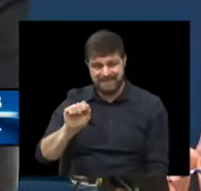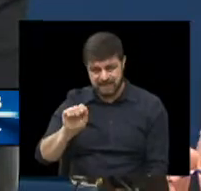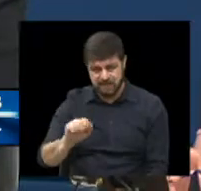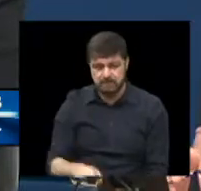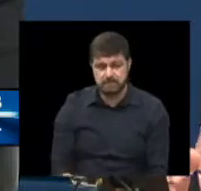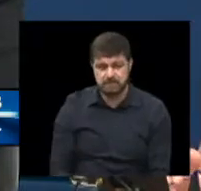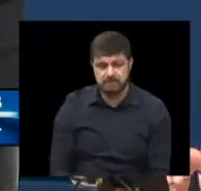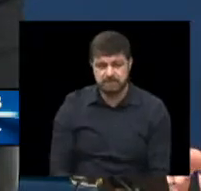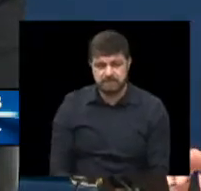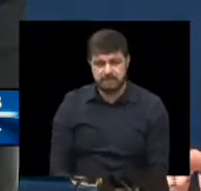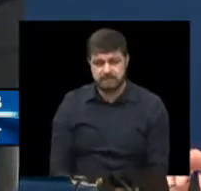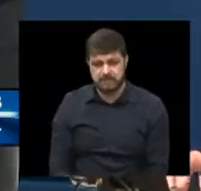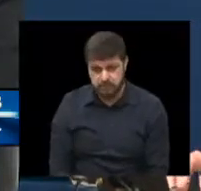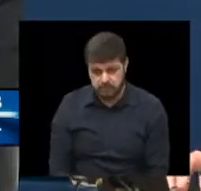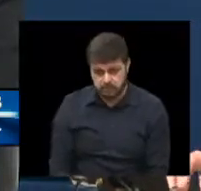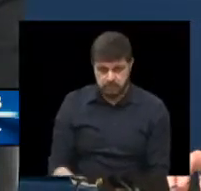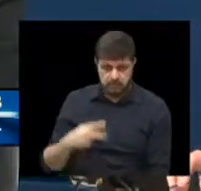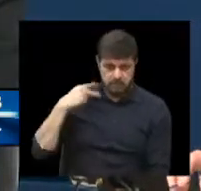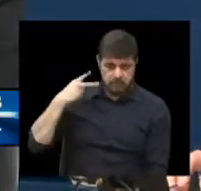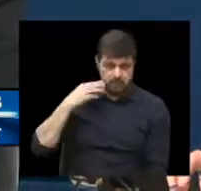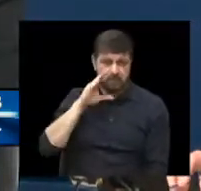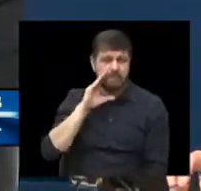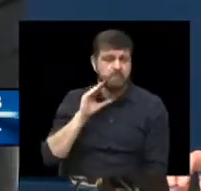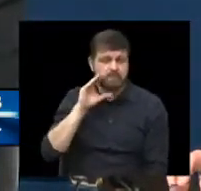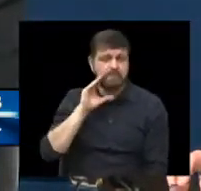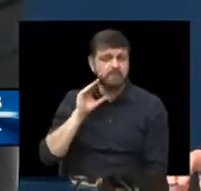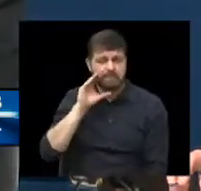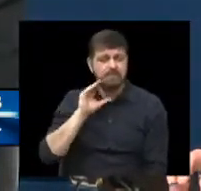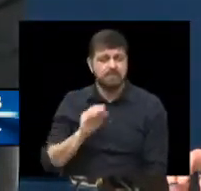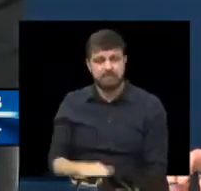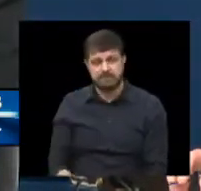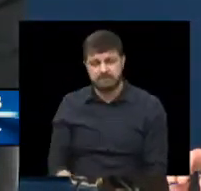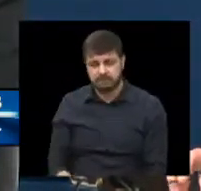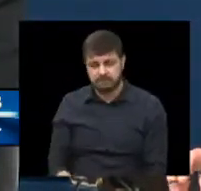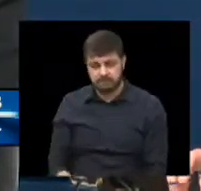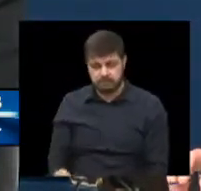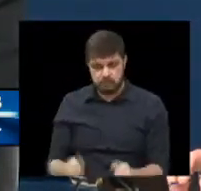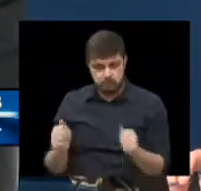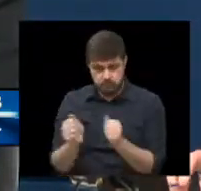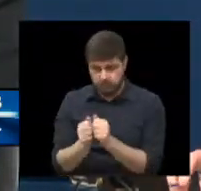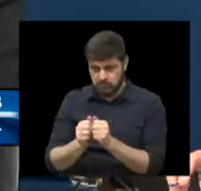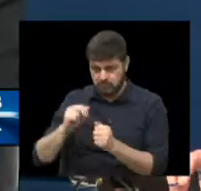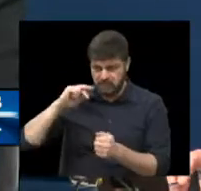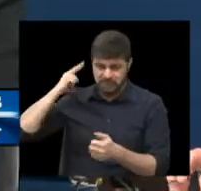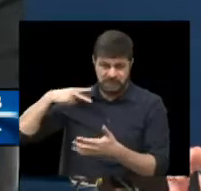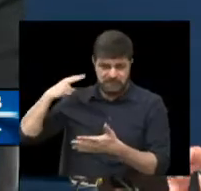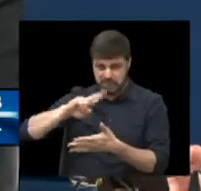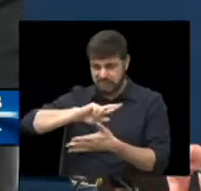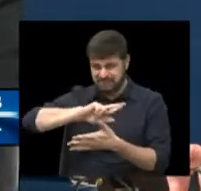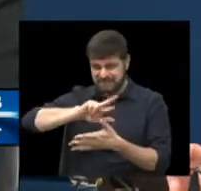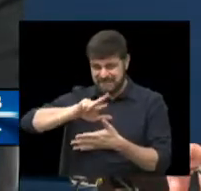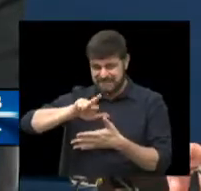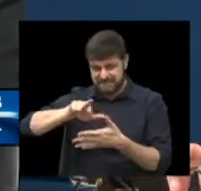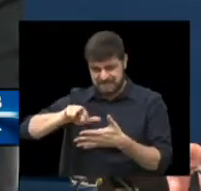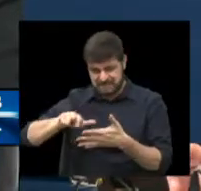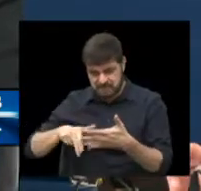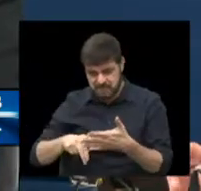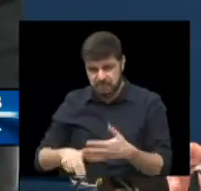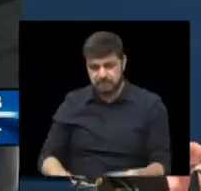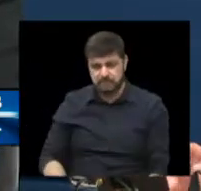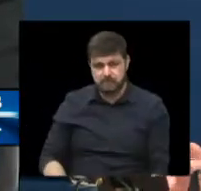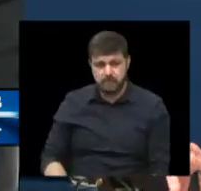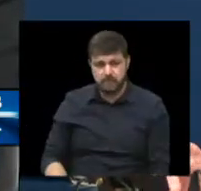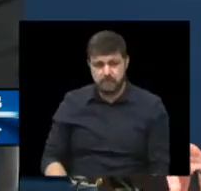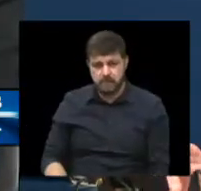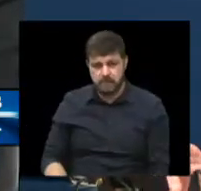Requerimento de autoria do nobre vereador Luiz Henrique Cirilo, apoiado por outros vereadores, Luiz Henrique Cirilo,